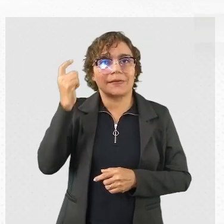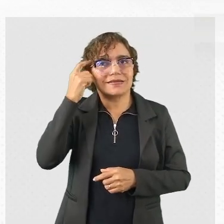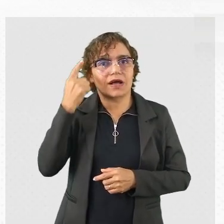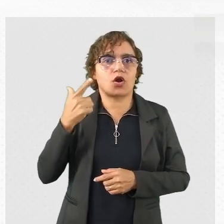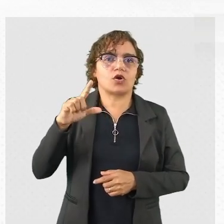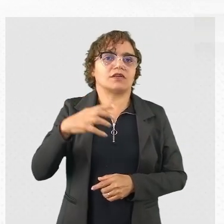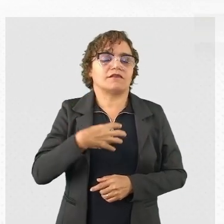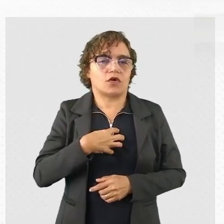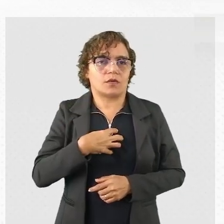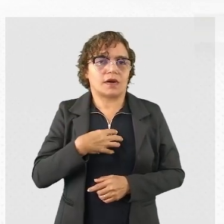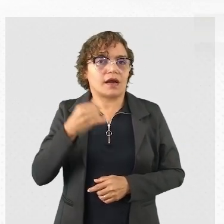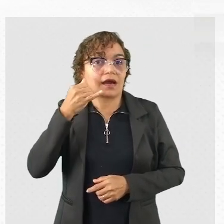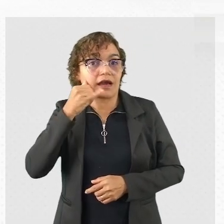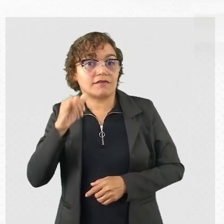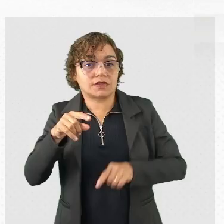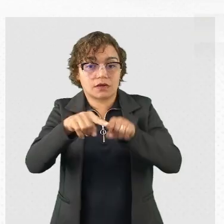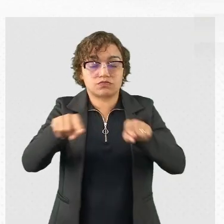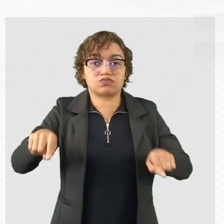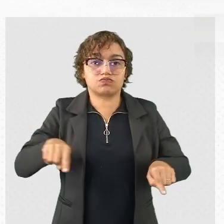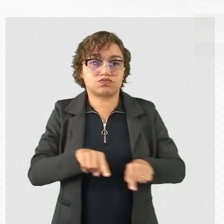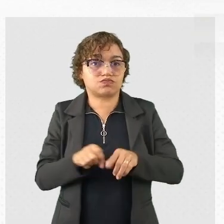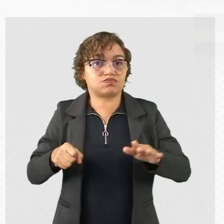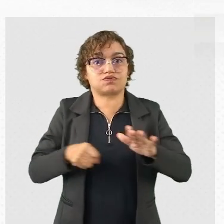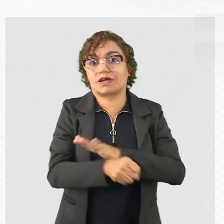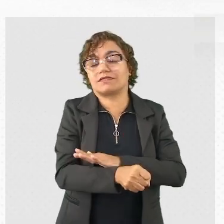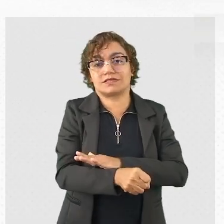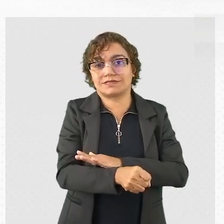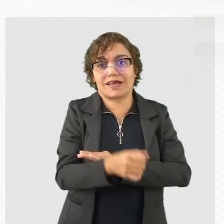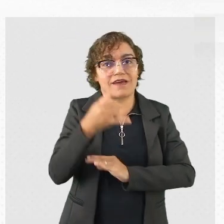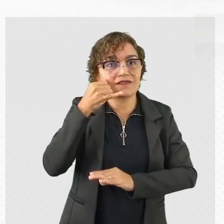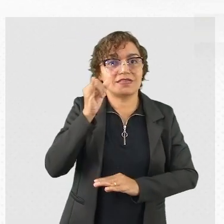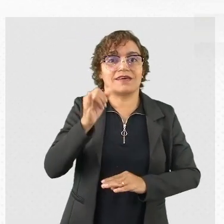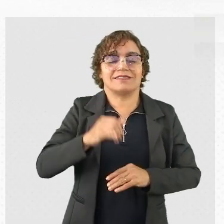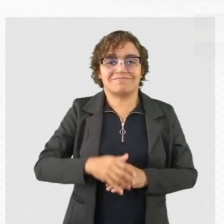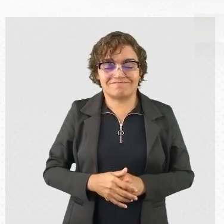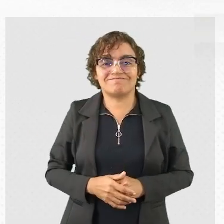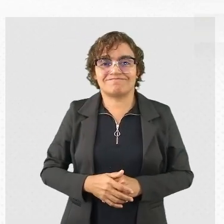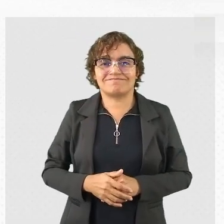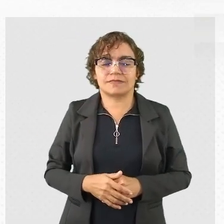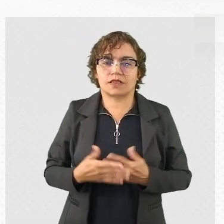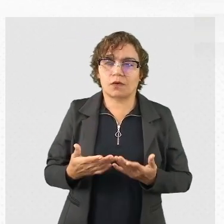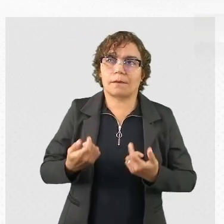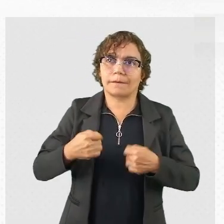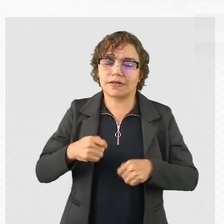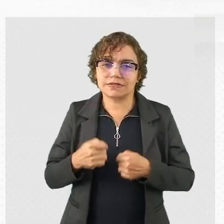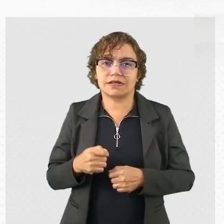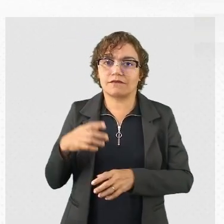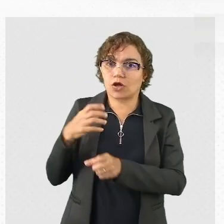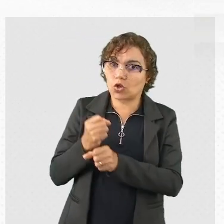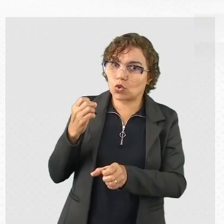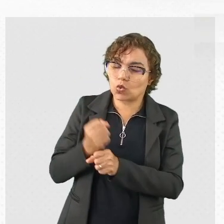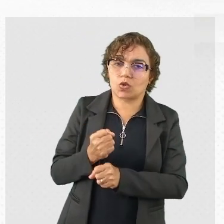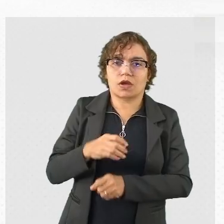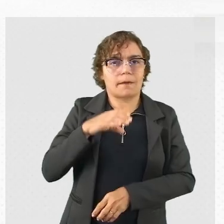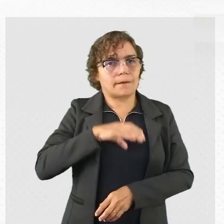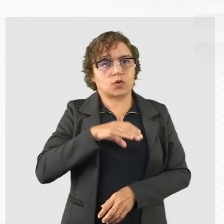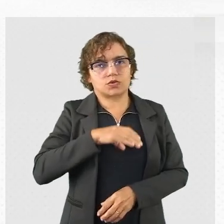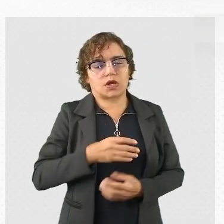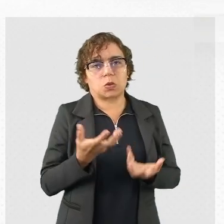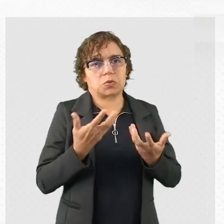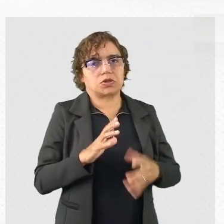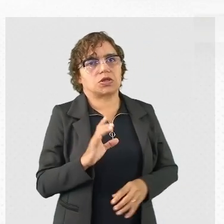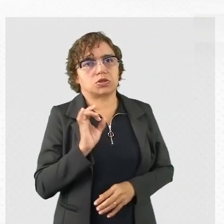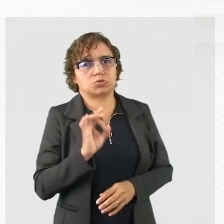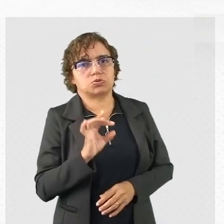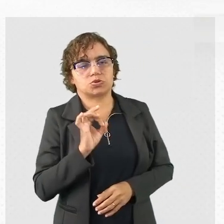franceses e holandeses. Eu tinha que assegurar, mas também assegurar a exploração desse território. Eu tinha que dar lucro. Portugal não queria só